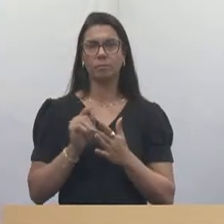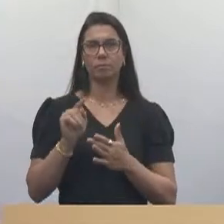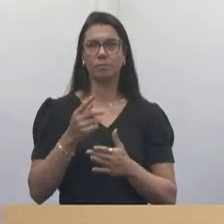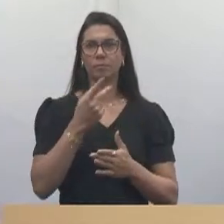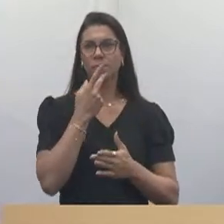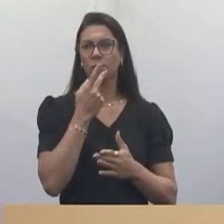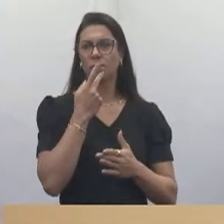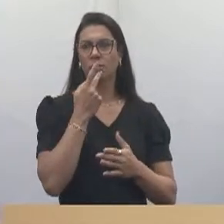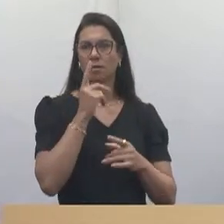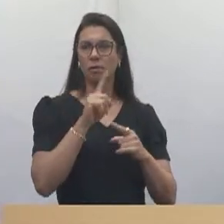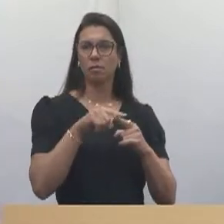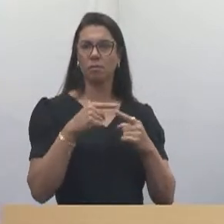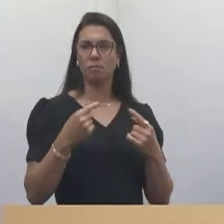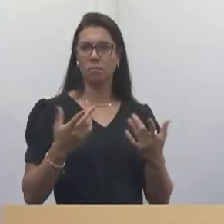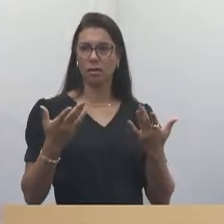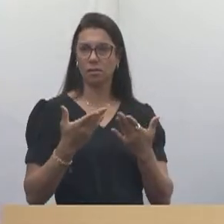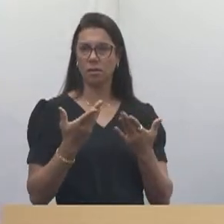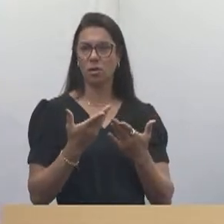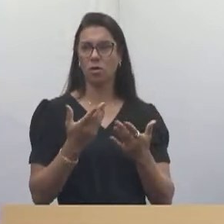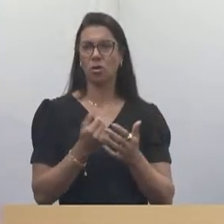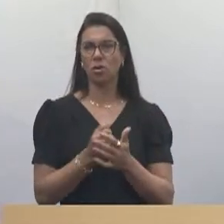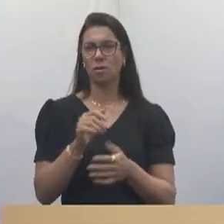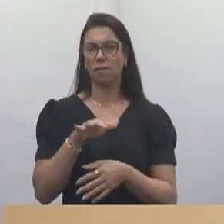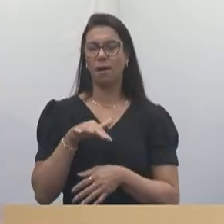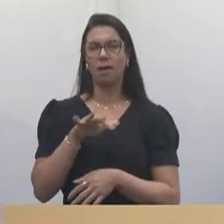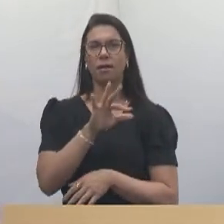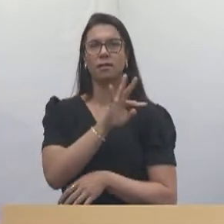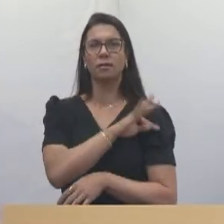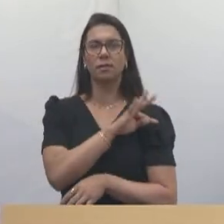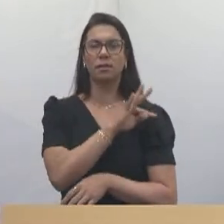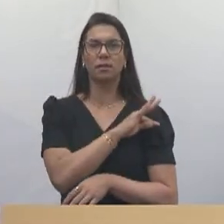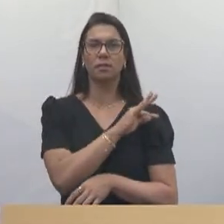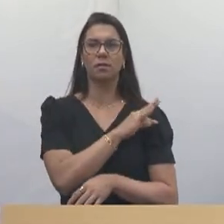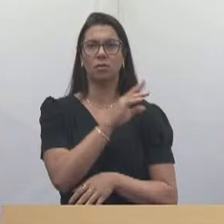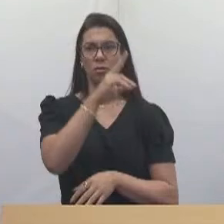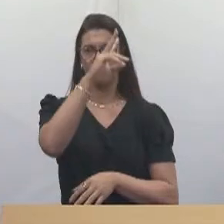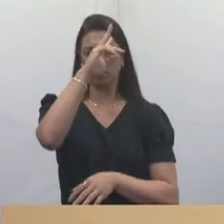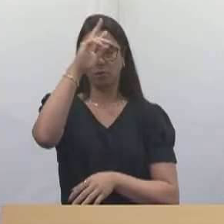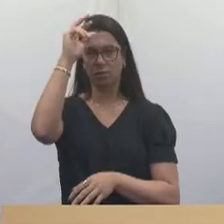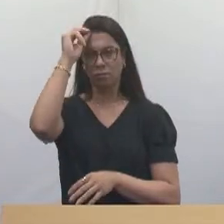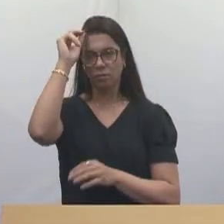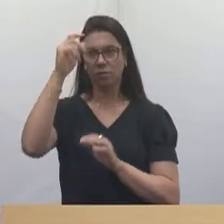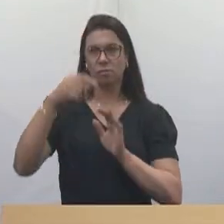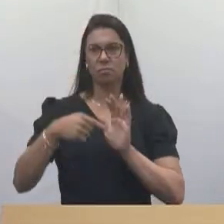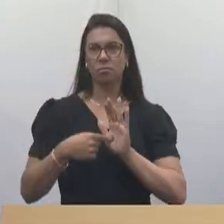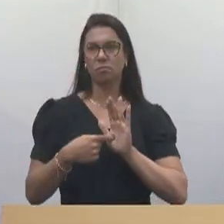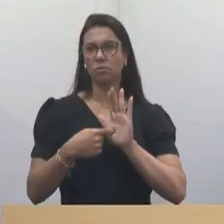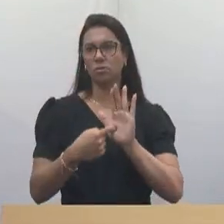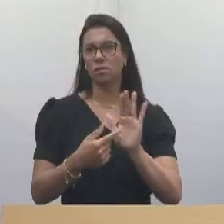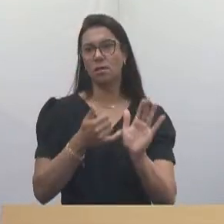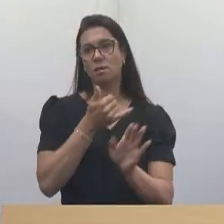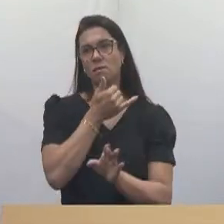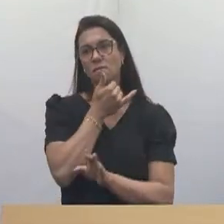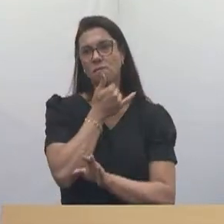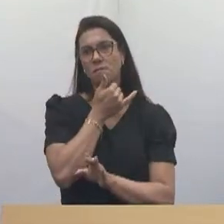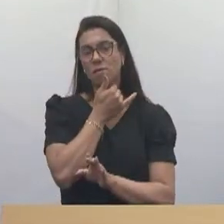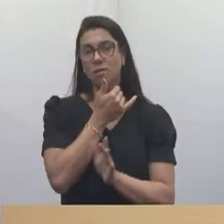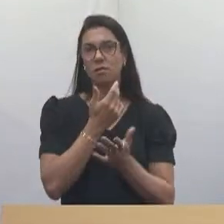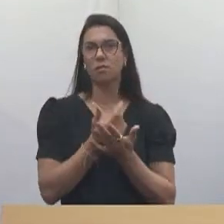discussão aí para um campo mais técnico. Acho que o prefeito aqui, eu acho que foi meio infeliz, pastor, em